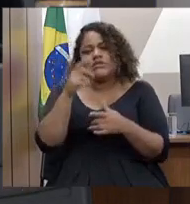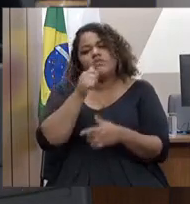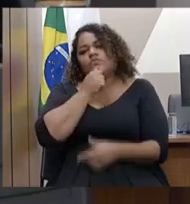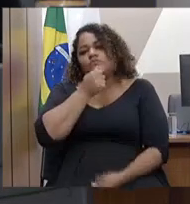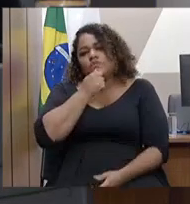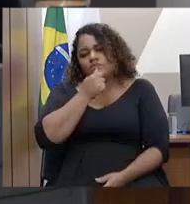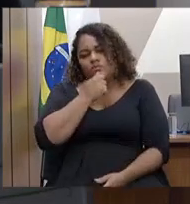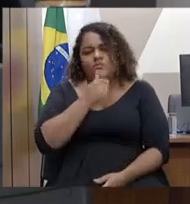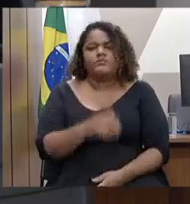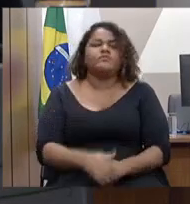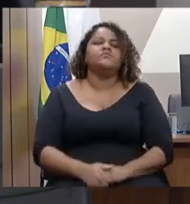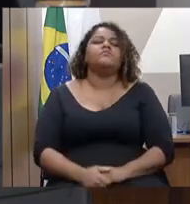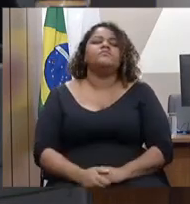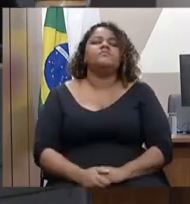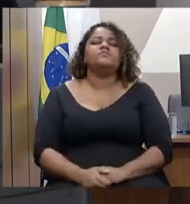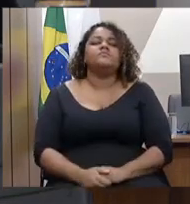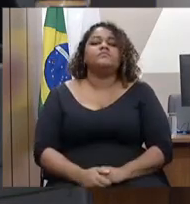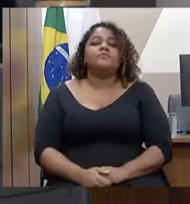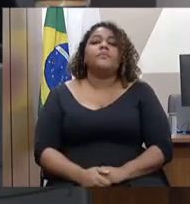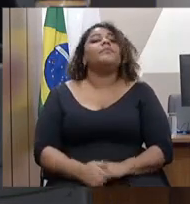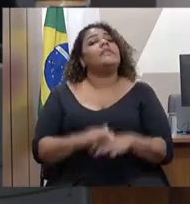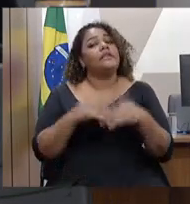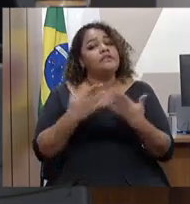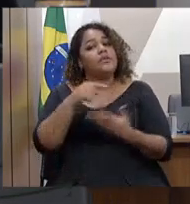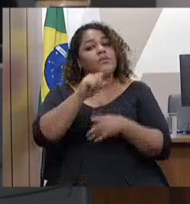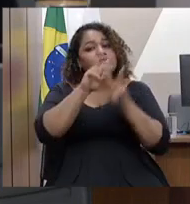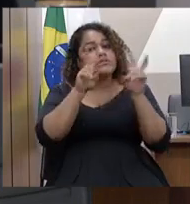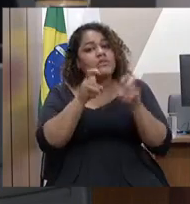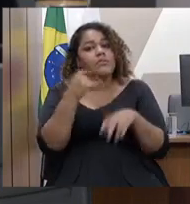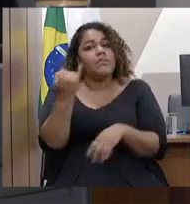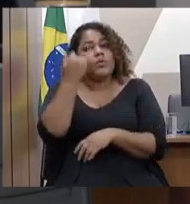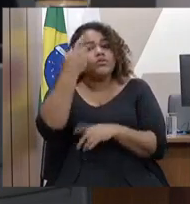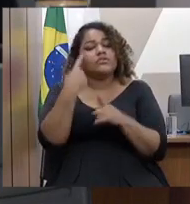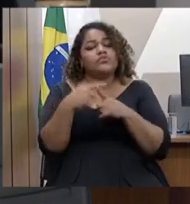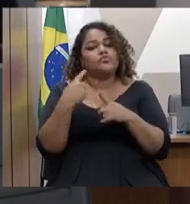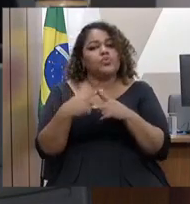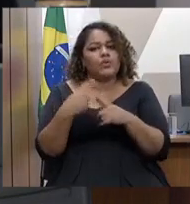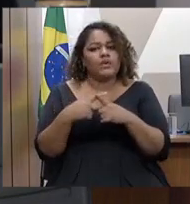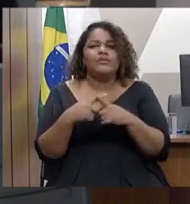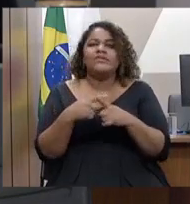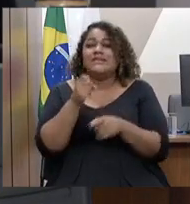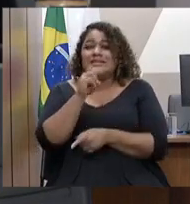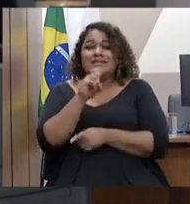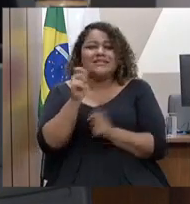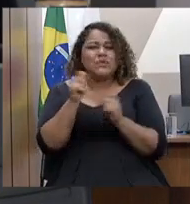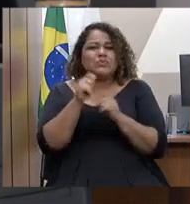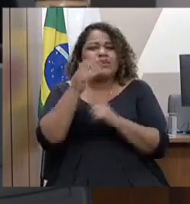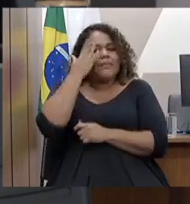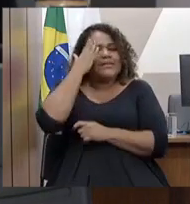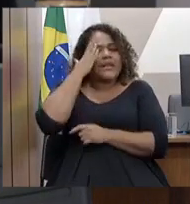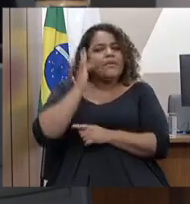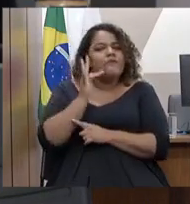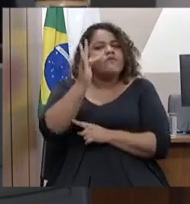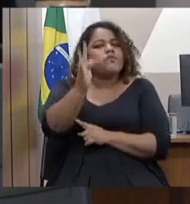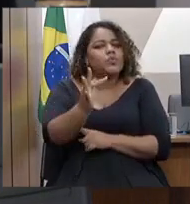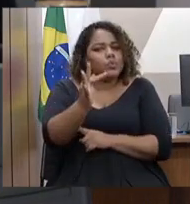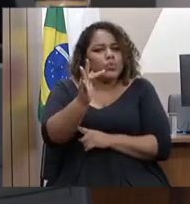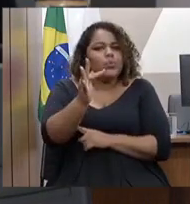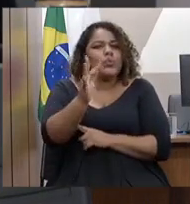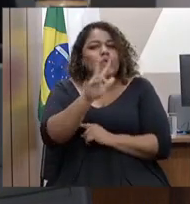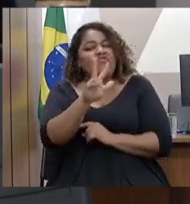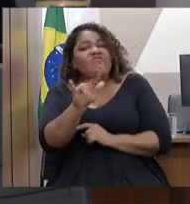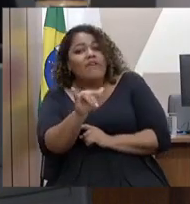vejam que a importância dessa temática É no sentido de ainda que não não seja possível prever você tem que